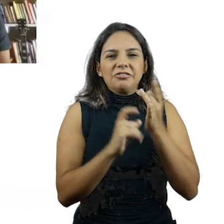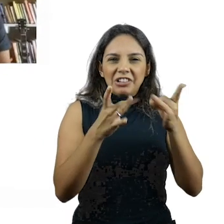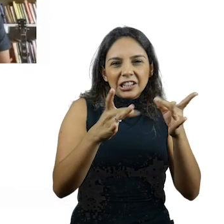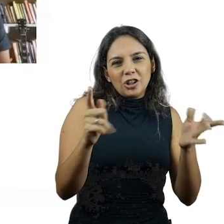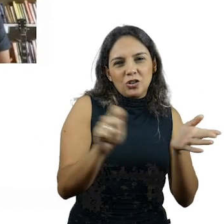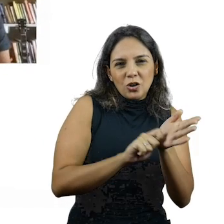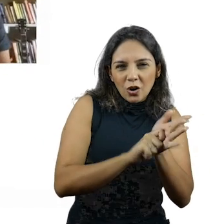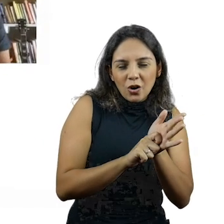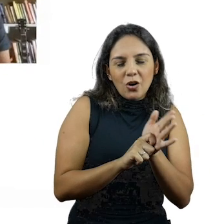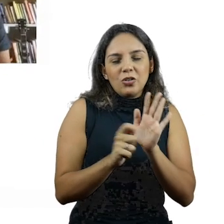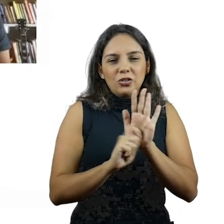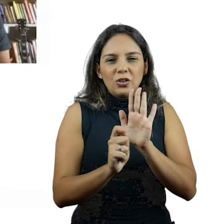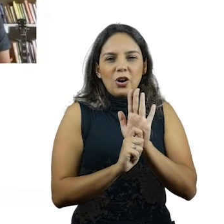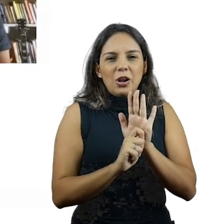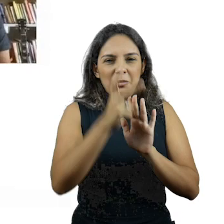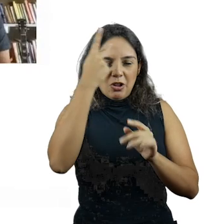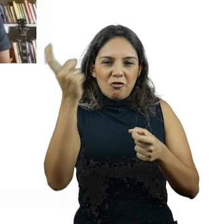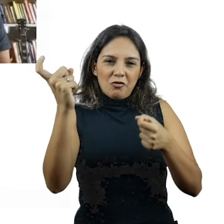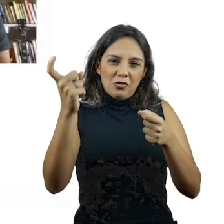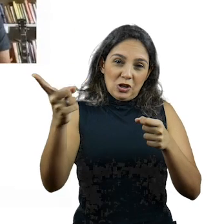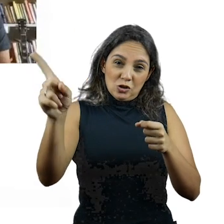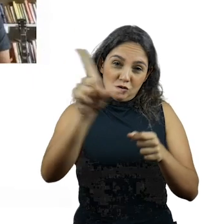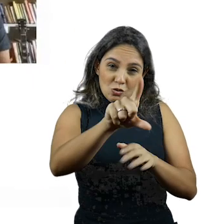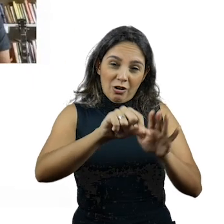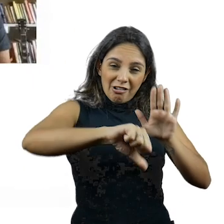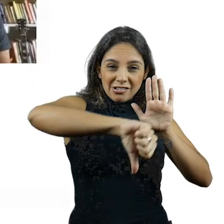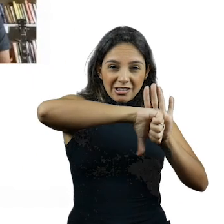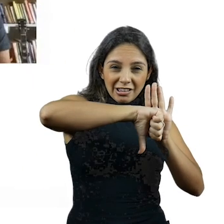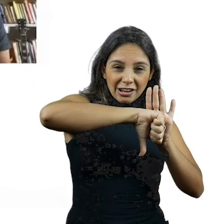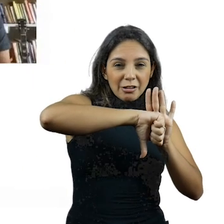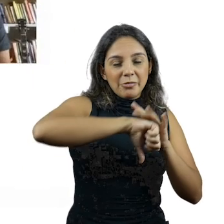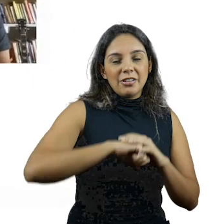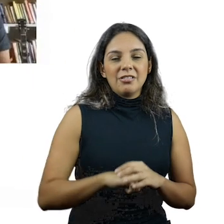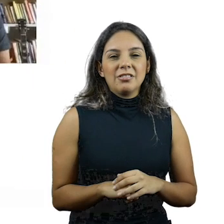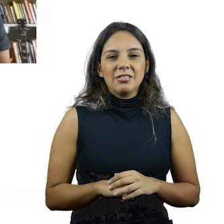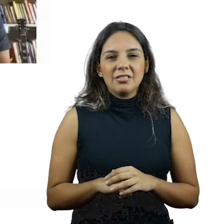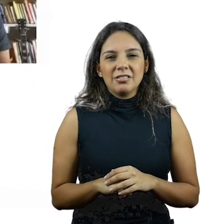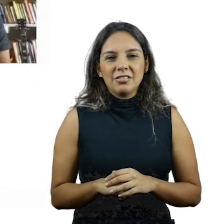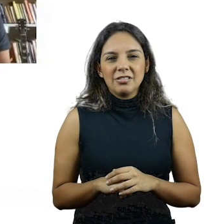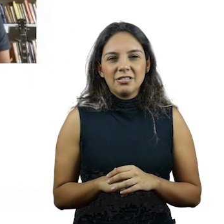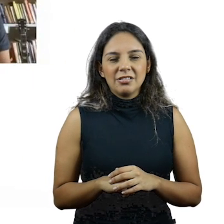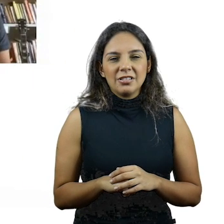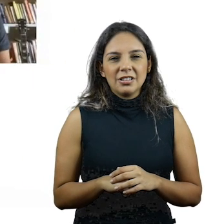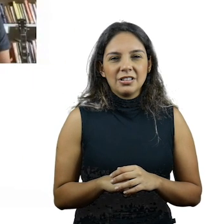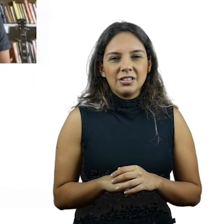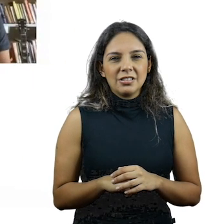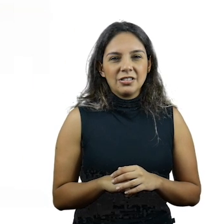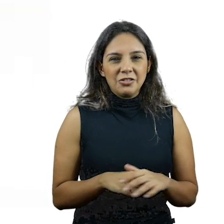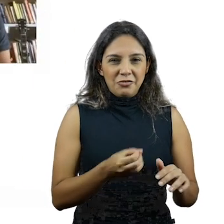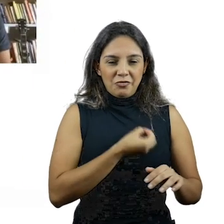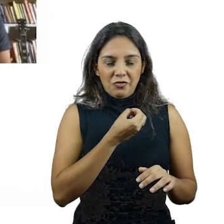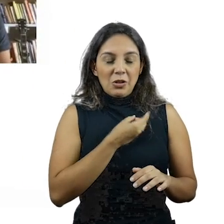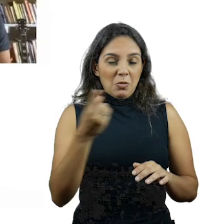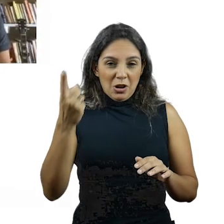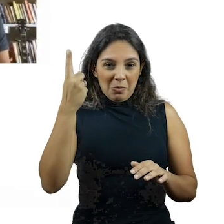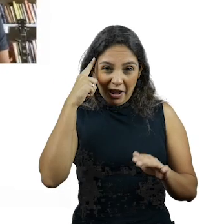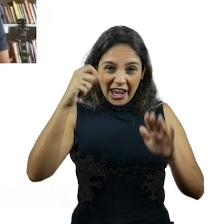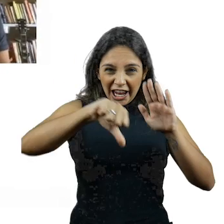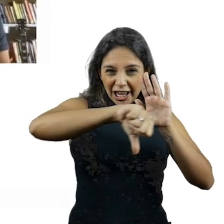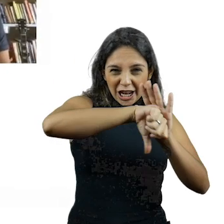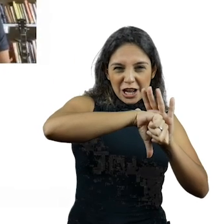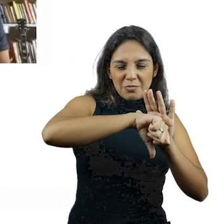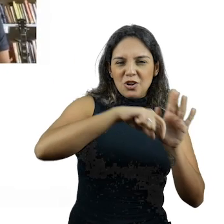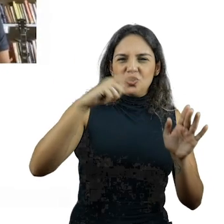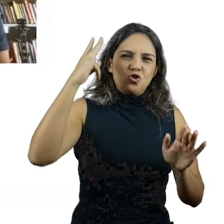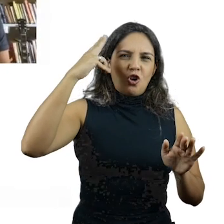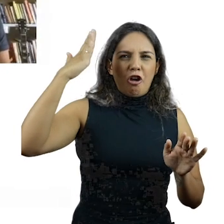pelo crime, mas com uma sensação assim de quem estava vivendo um sonho de fama e dinheiro,